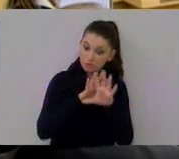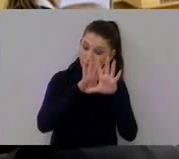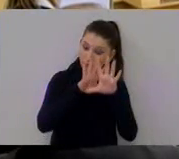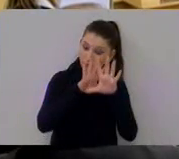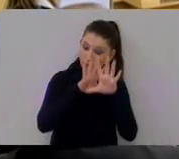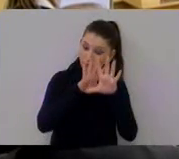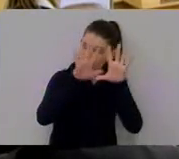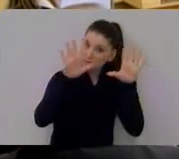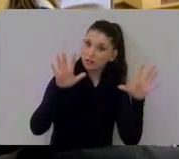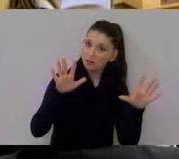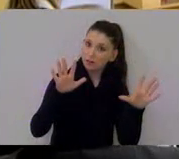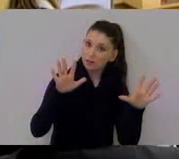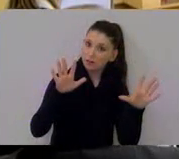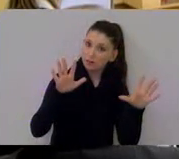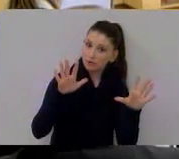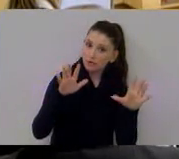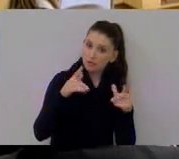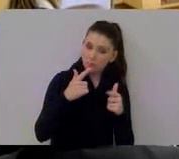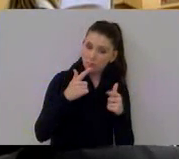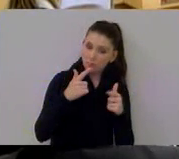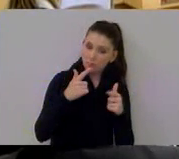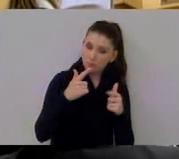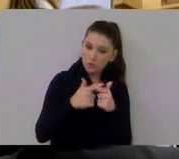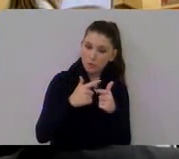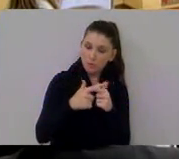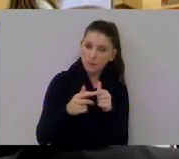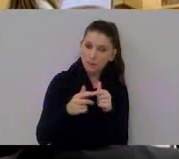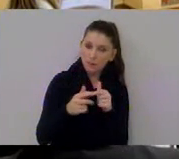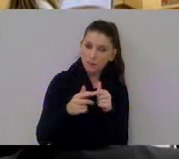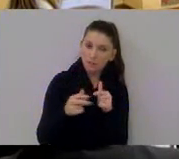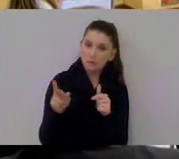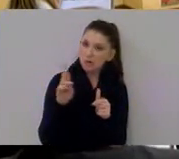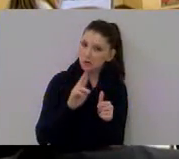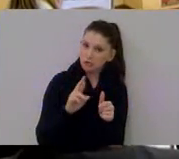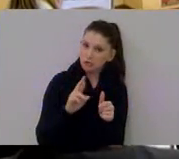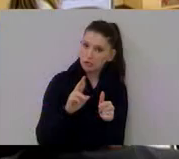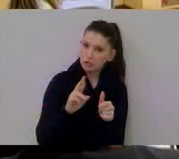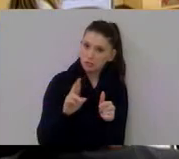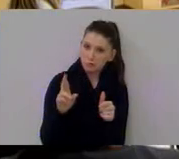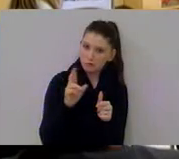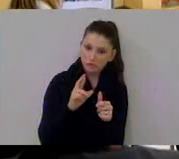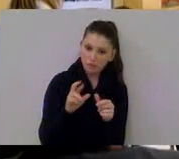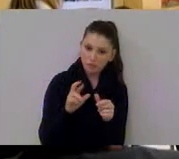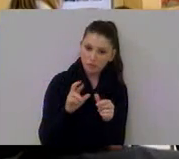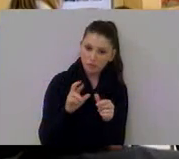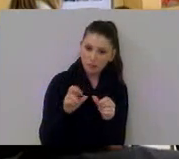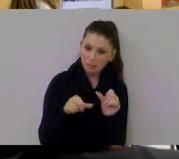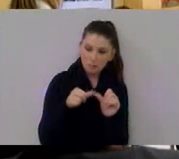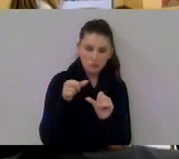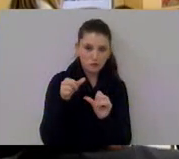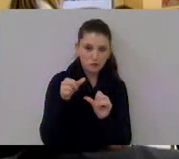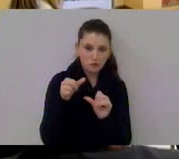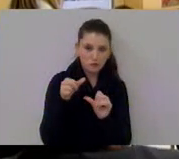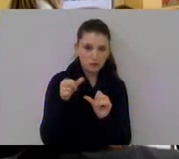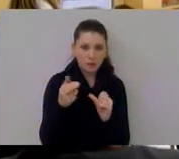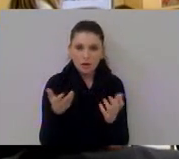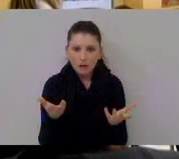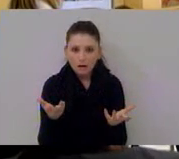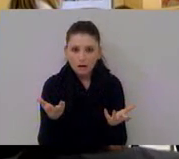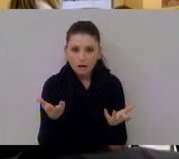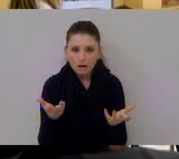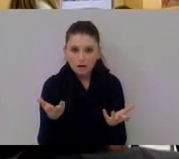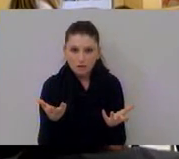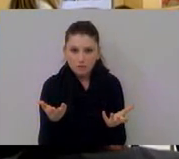as providências. Se foi mudado um sistema para outro, o sistema tem